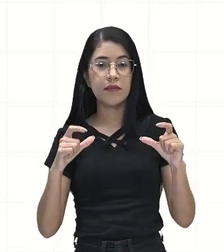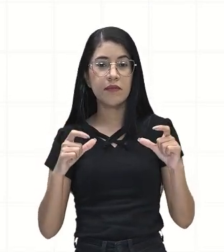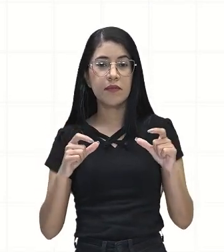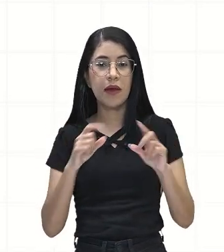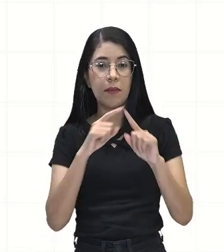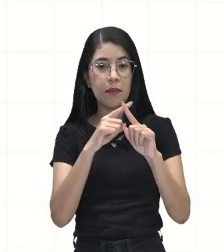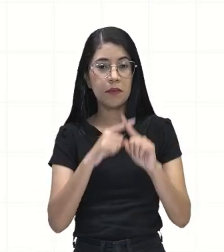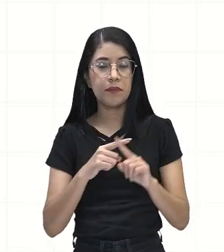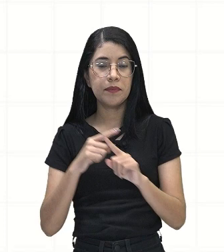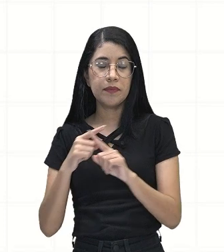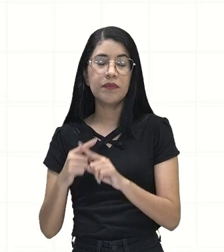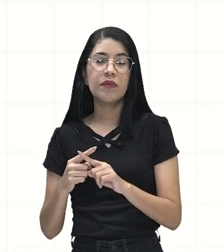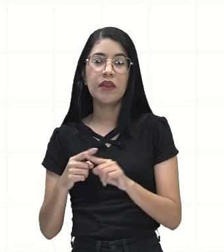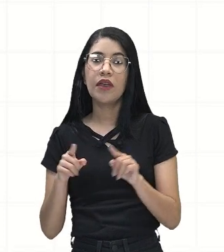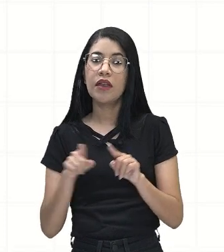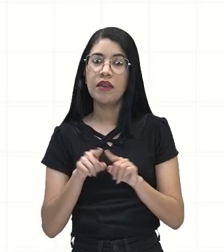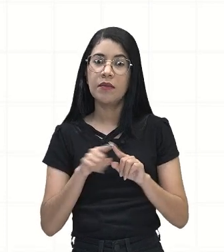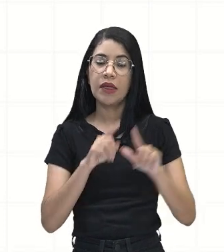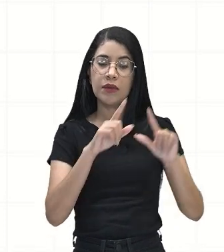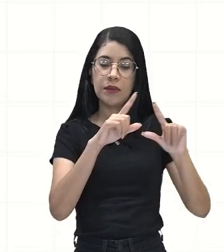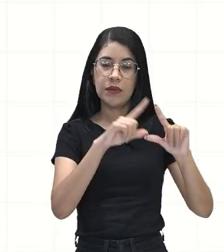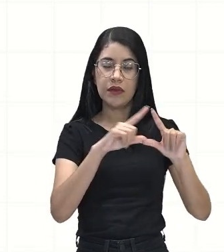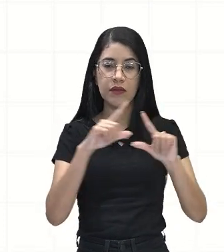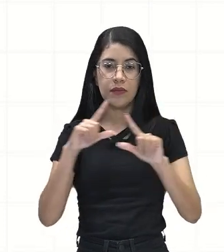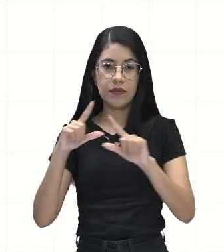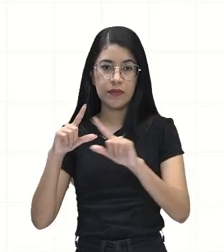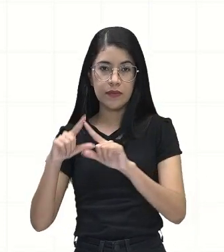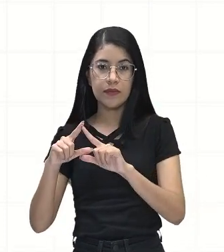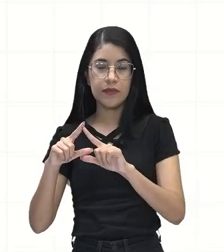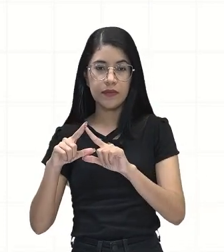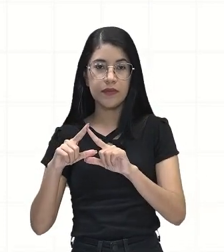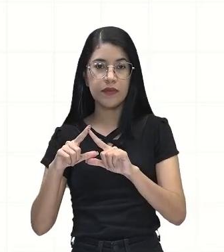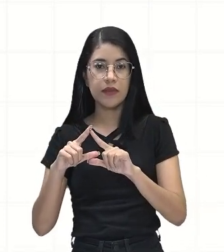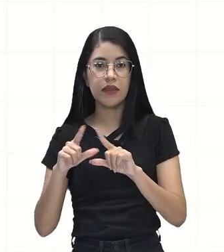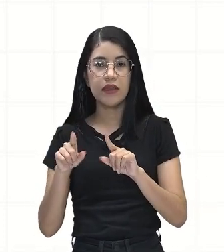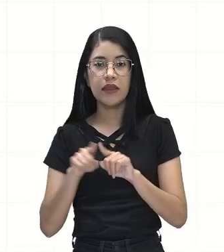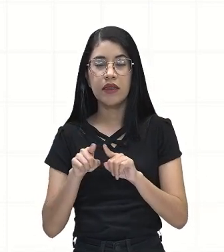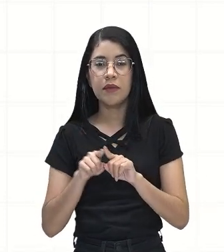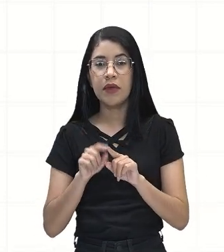Assim como vale para esse triângulo aqui, ó, para esse triângulo aqui,